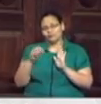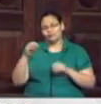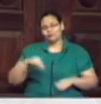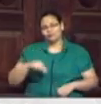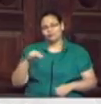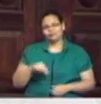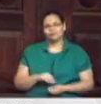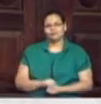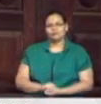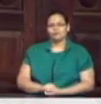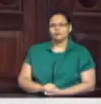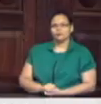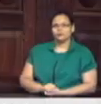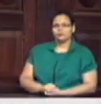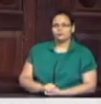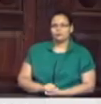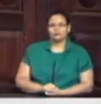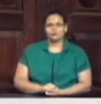minutos.